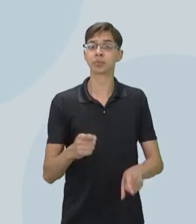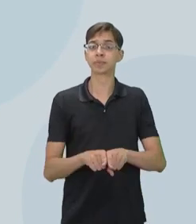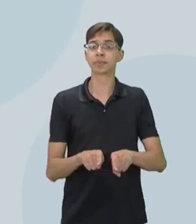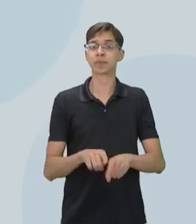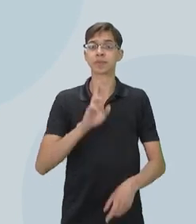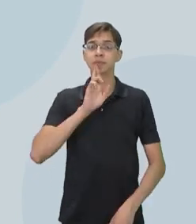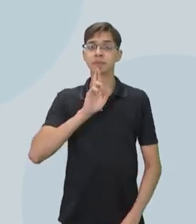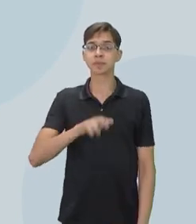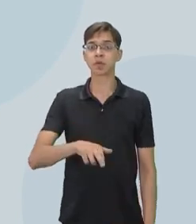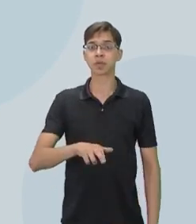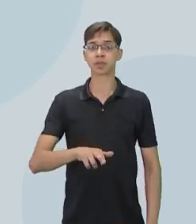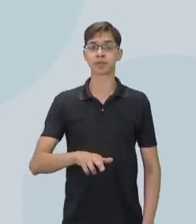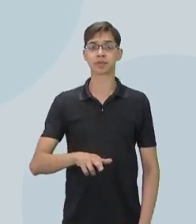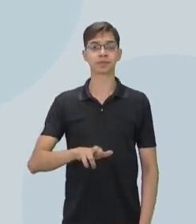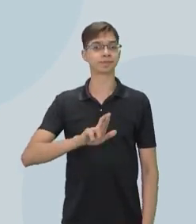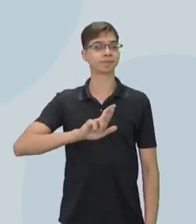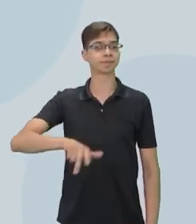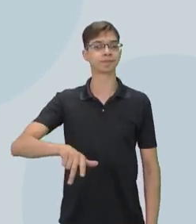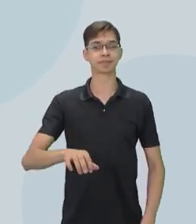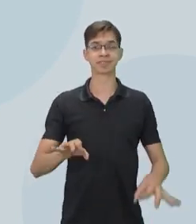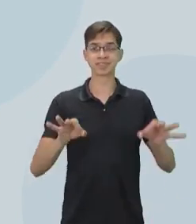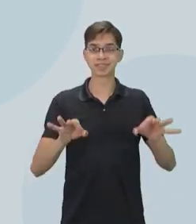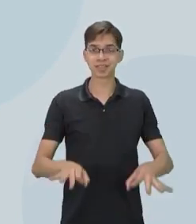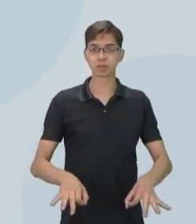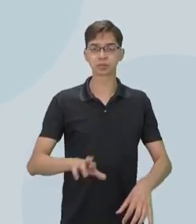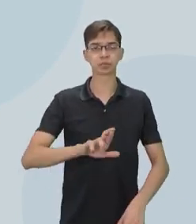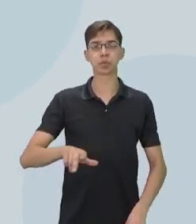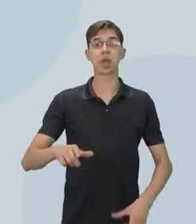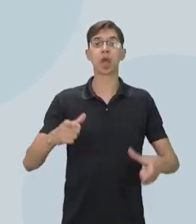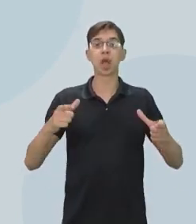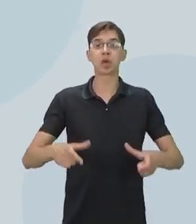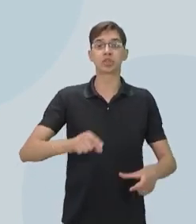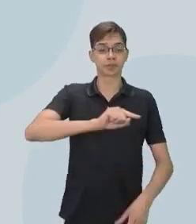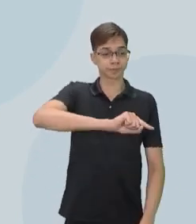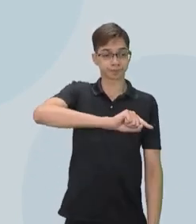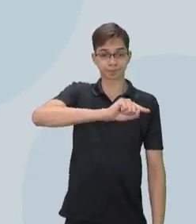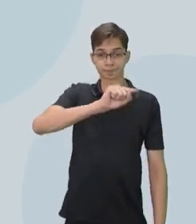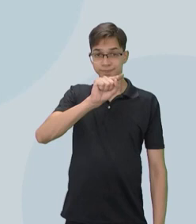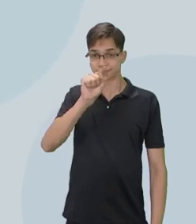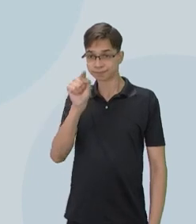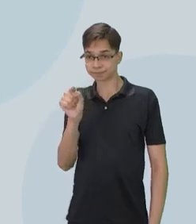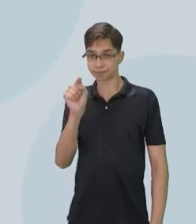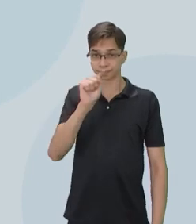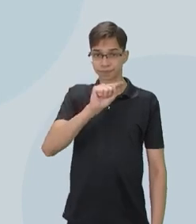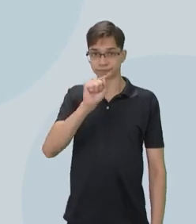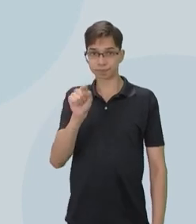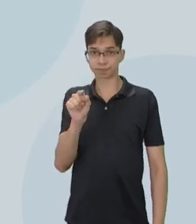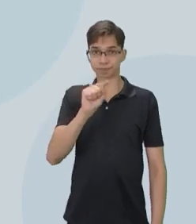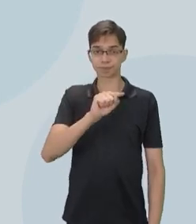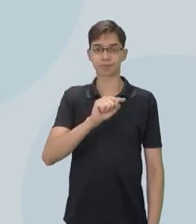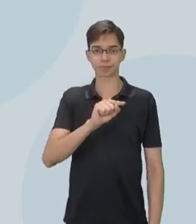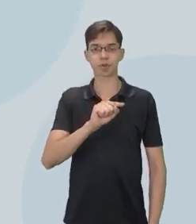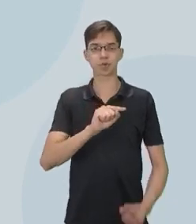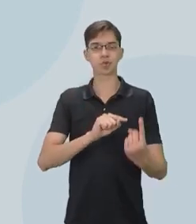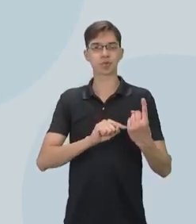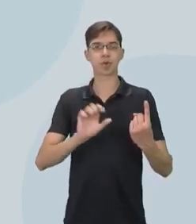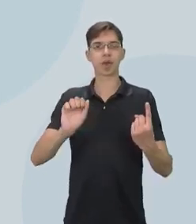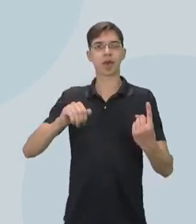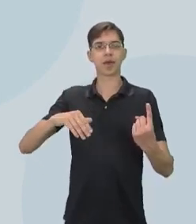D. Não está correta aqui, ó. Não representa aquela função, né? Não é